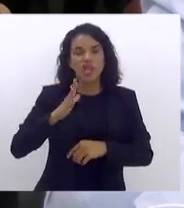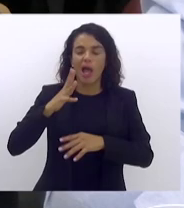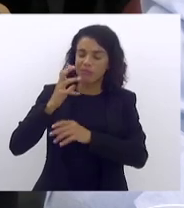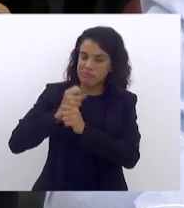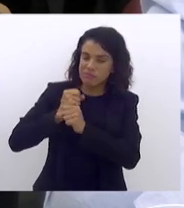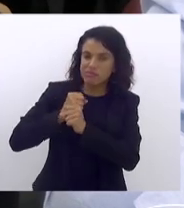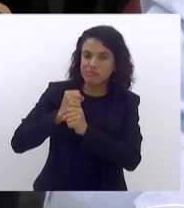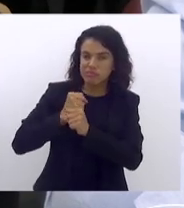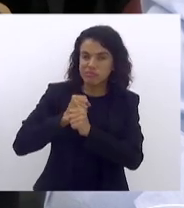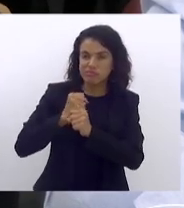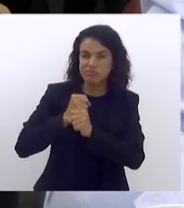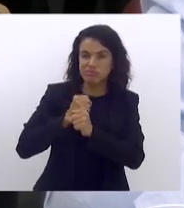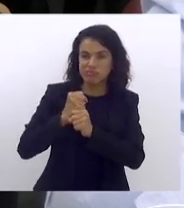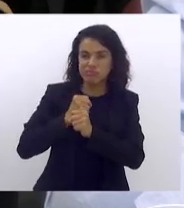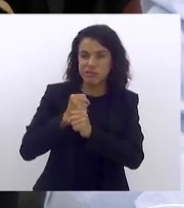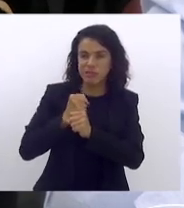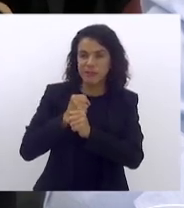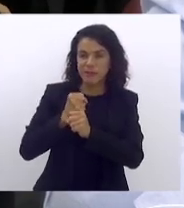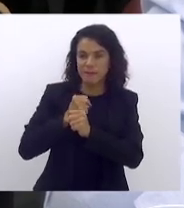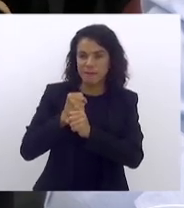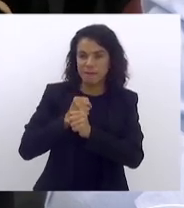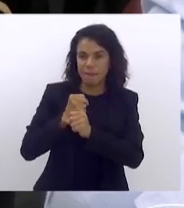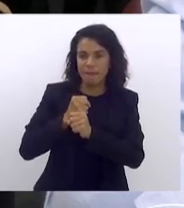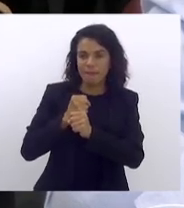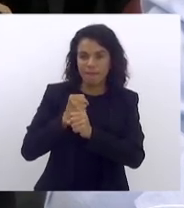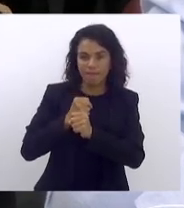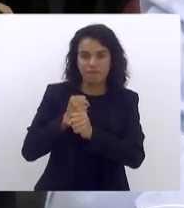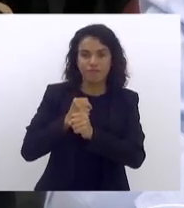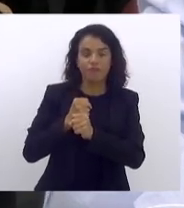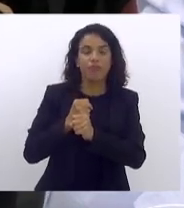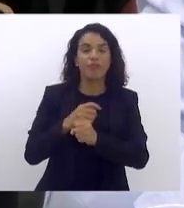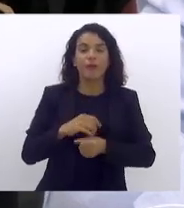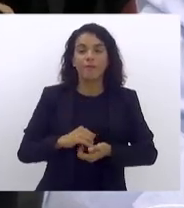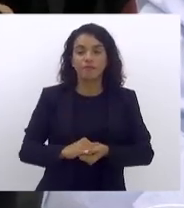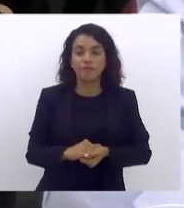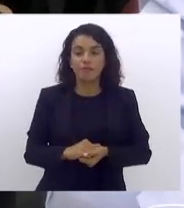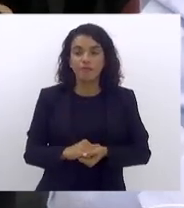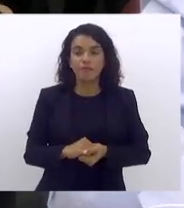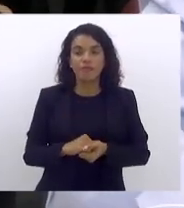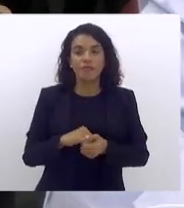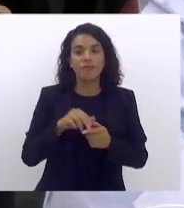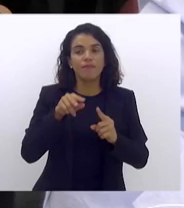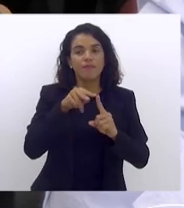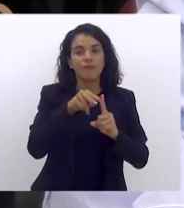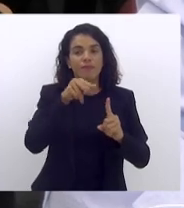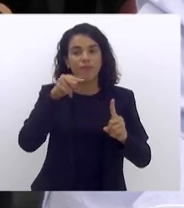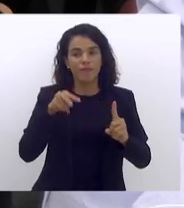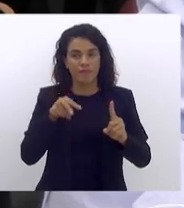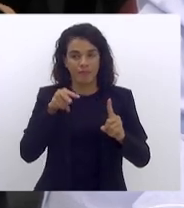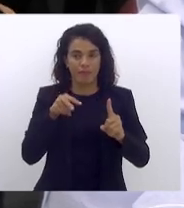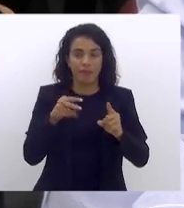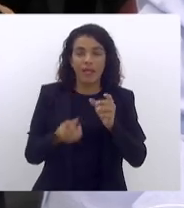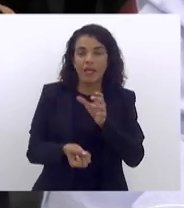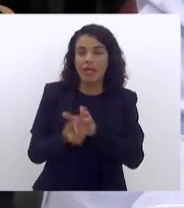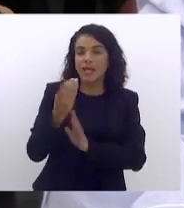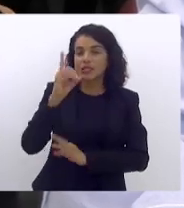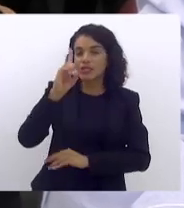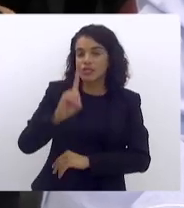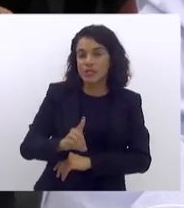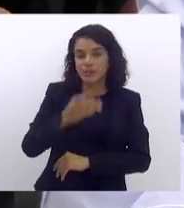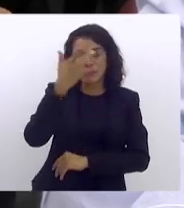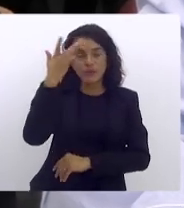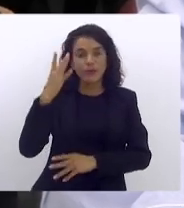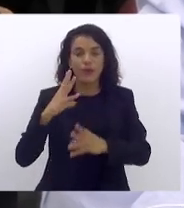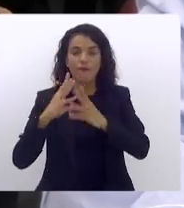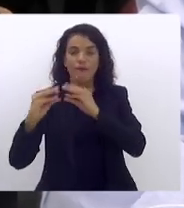legislação desde a outra exercício legislativo na perspectiva de construir direitos e dignidades para